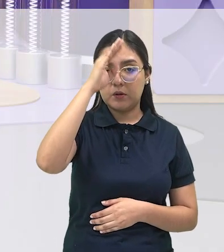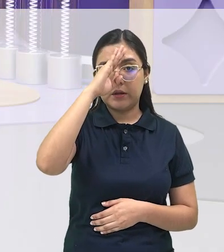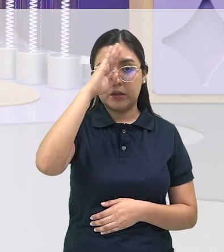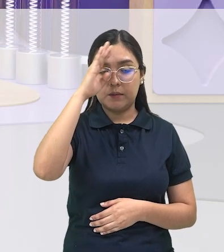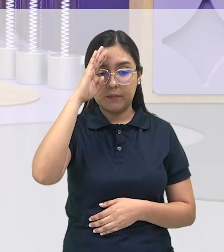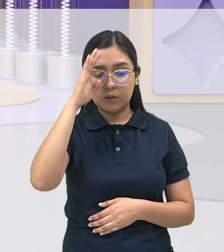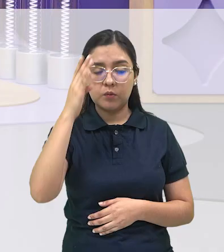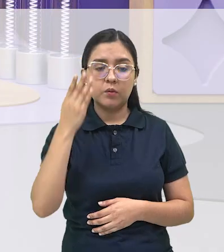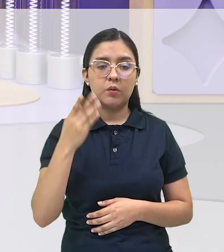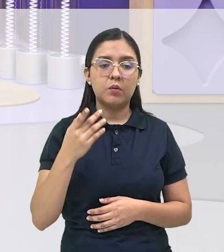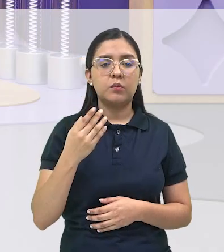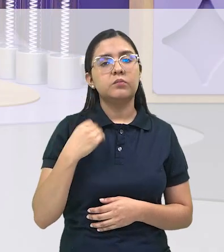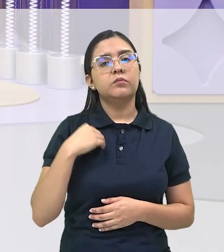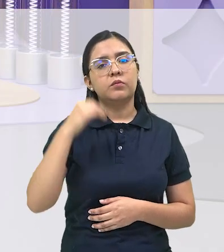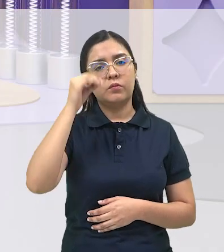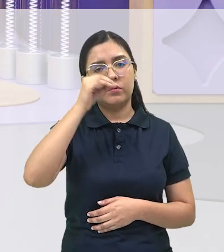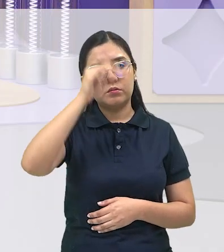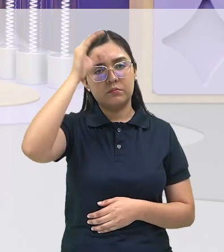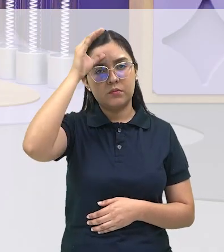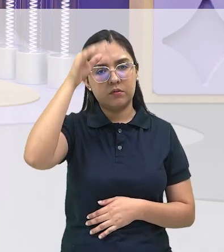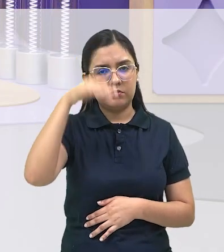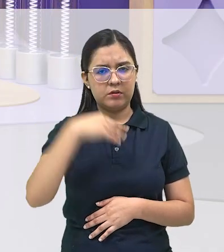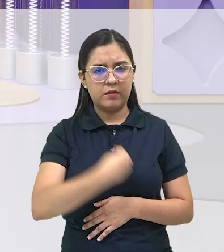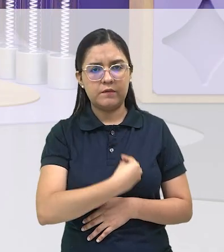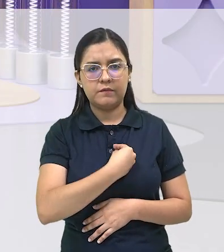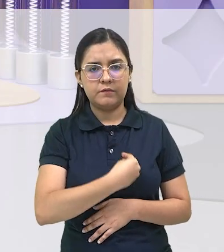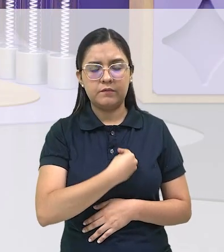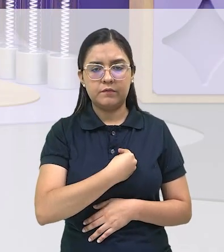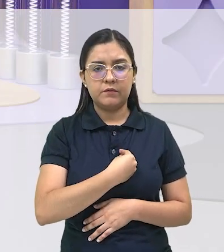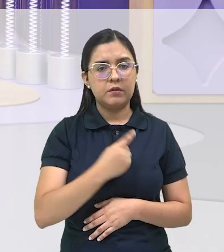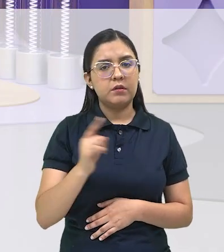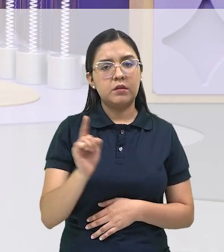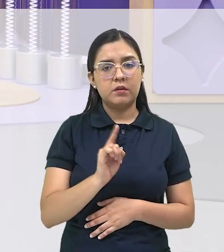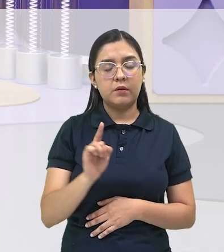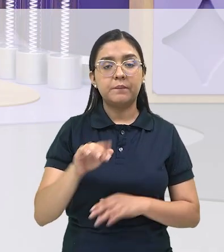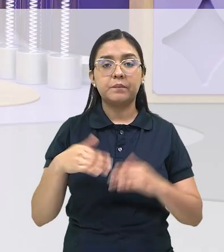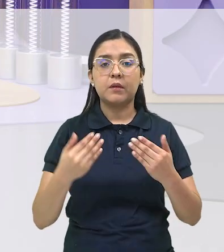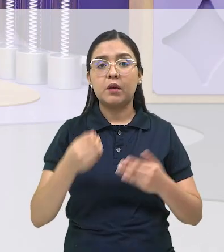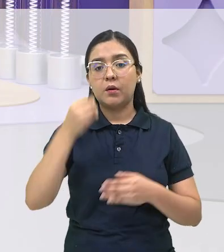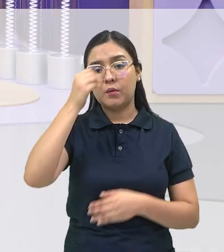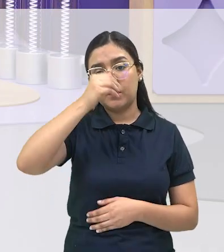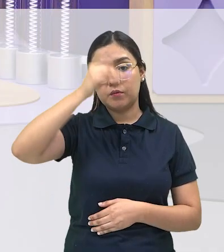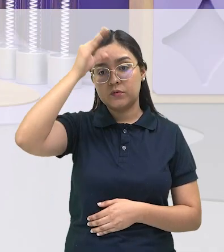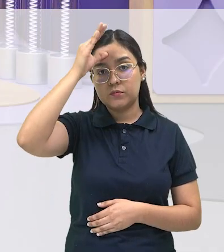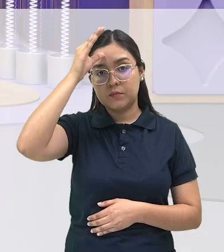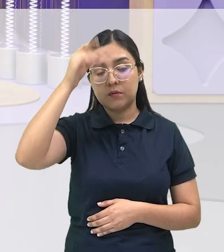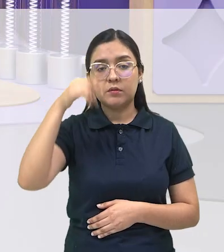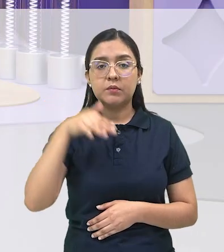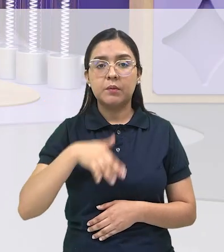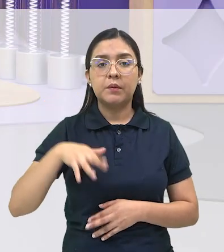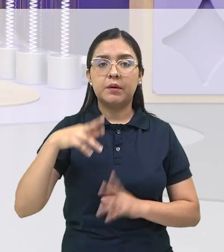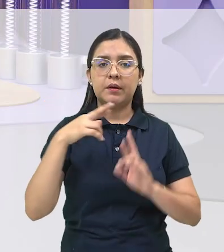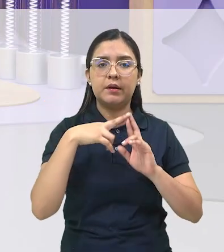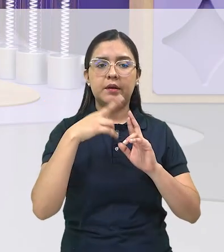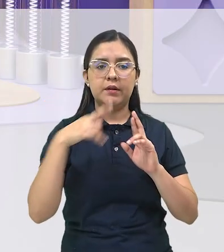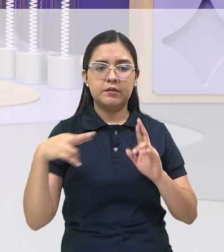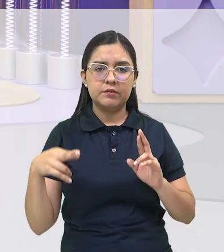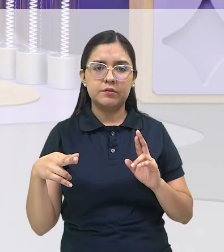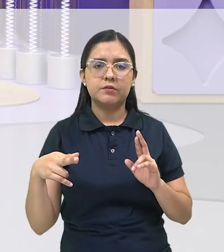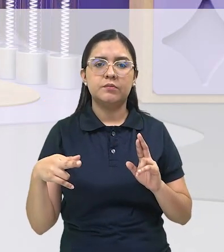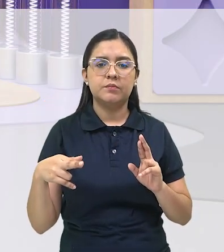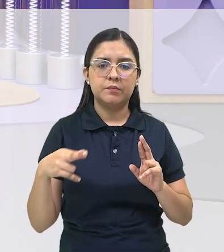acadêmico? Seria o conhecimento da vida? Não. Gnostikos é um conhecimento religioso, repleto